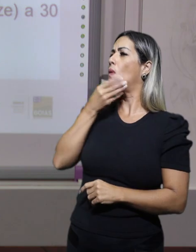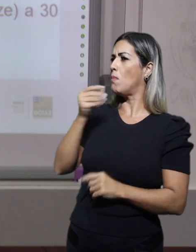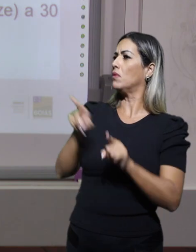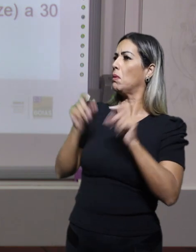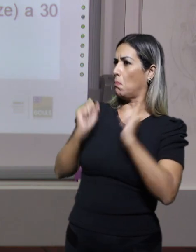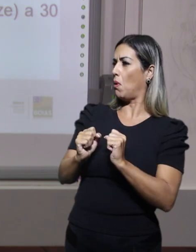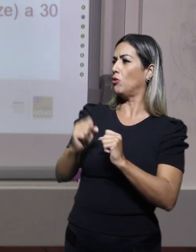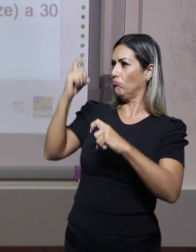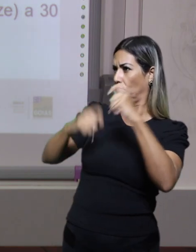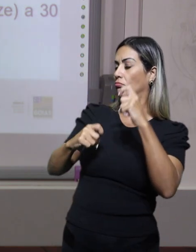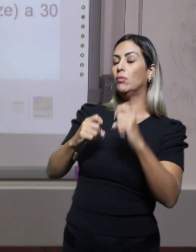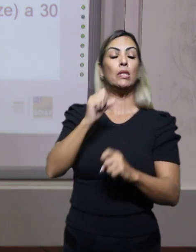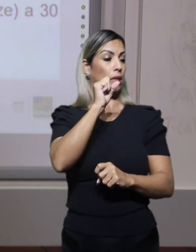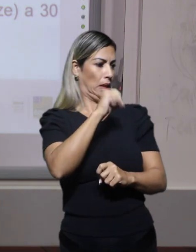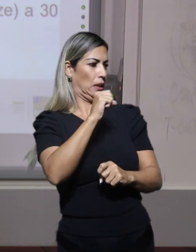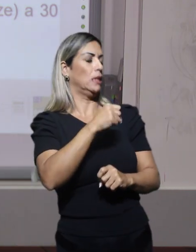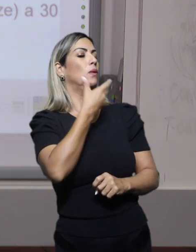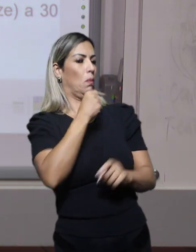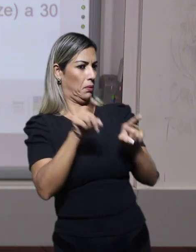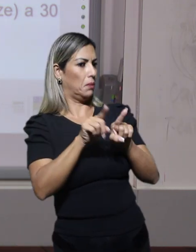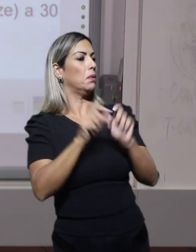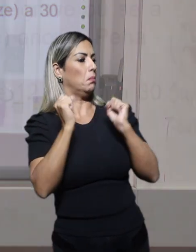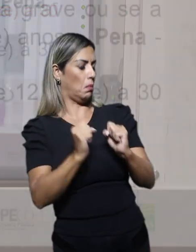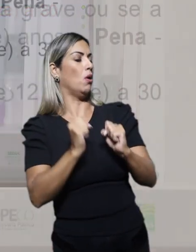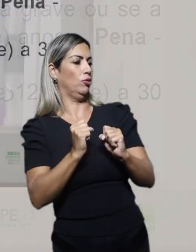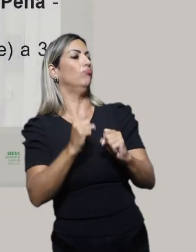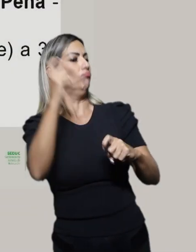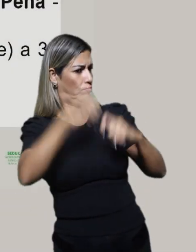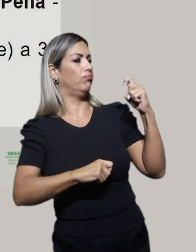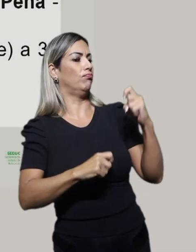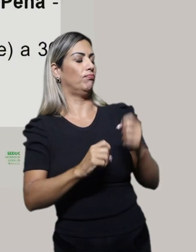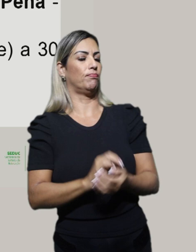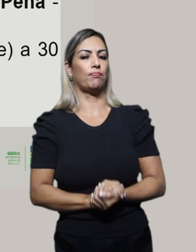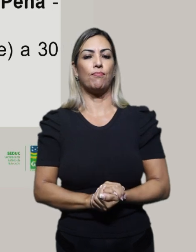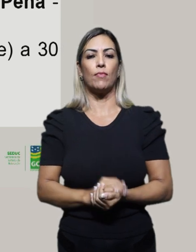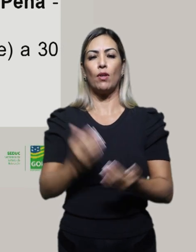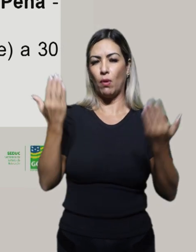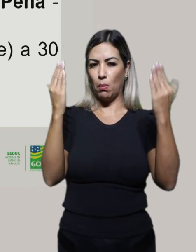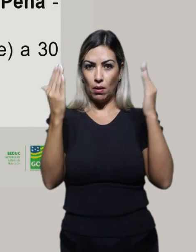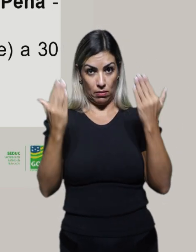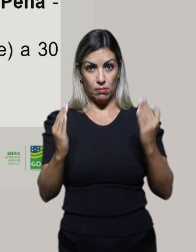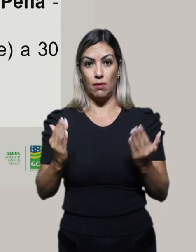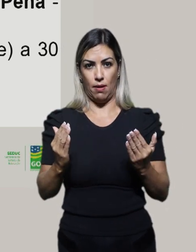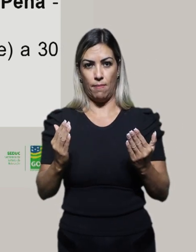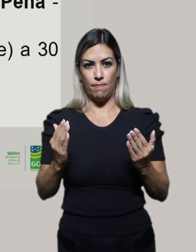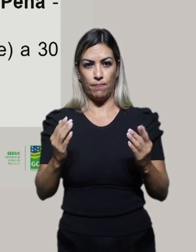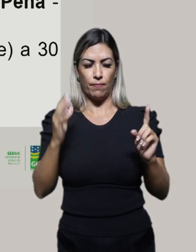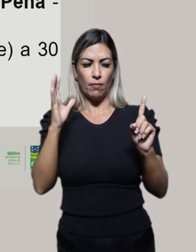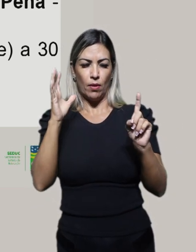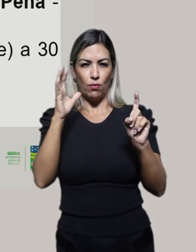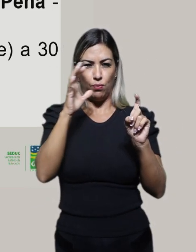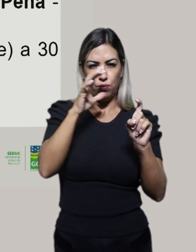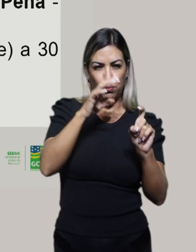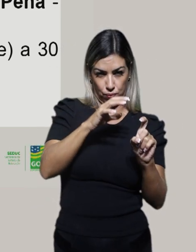Sim, o homem também pode ser estuprado. Então, vamos analisar. constranger alguém. Então,